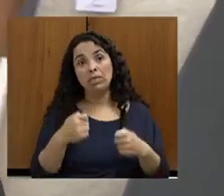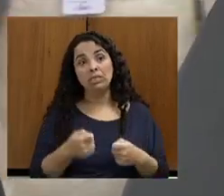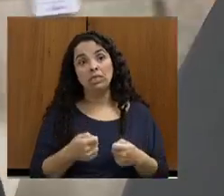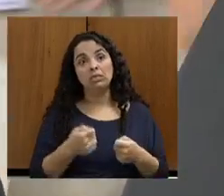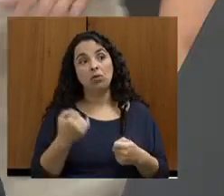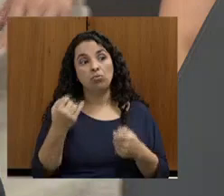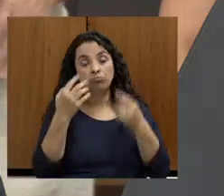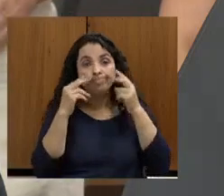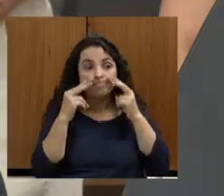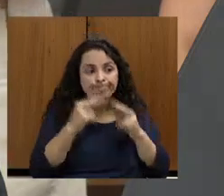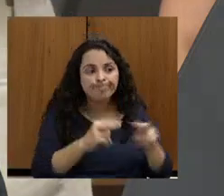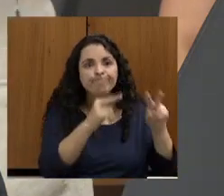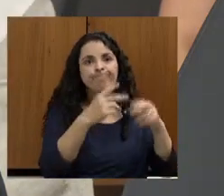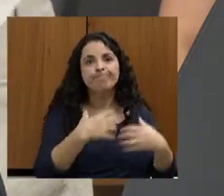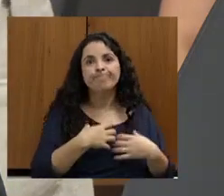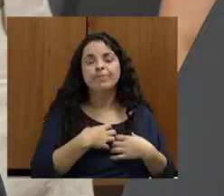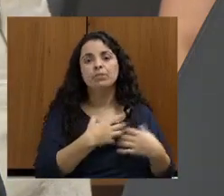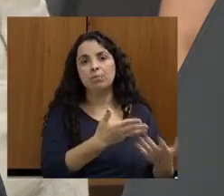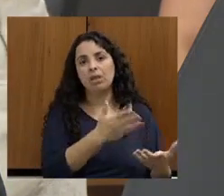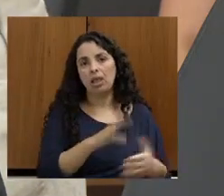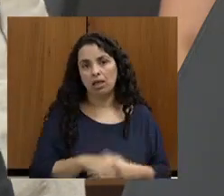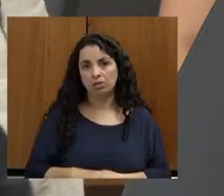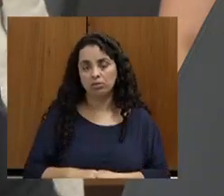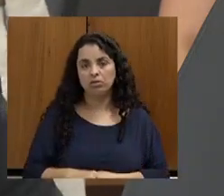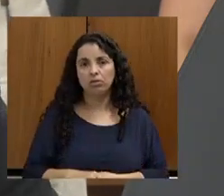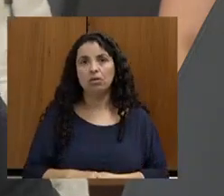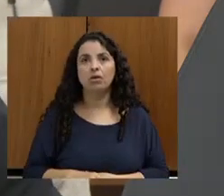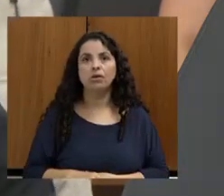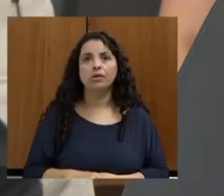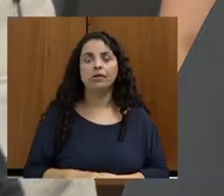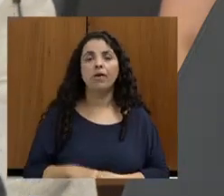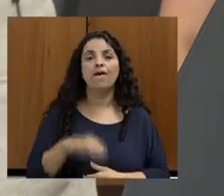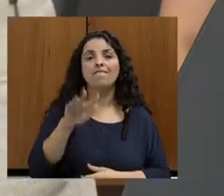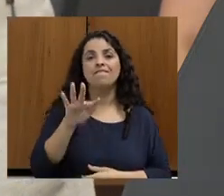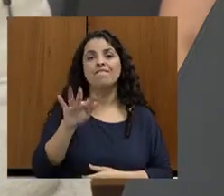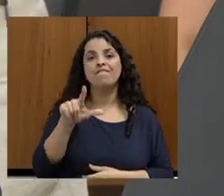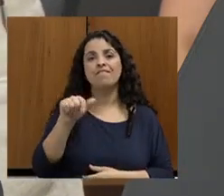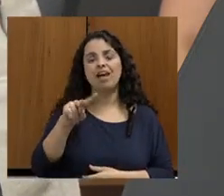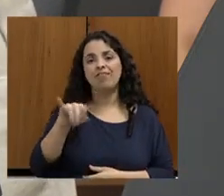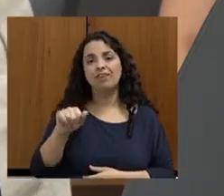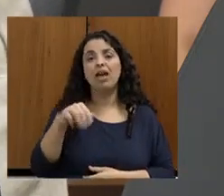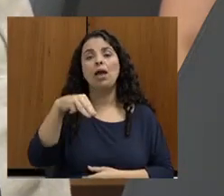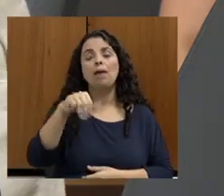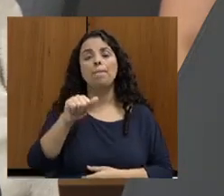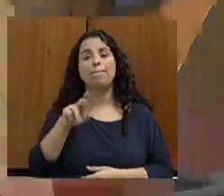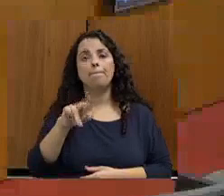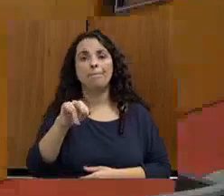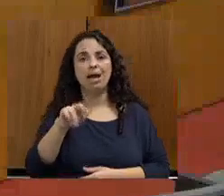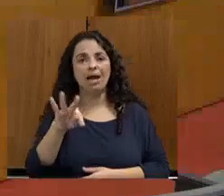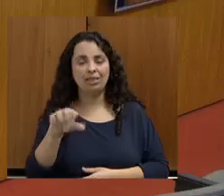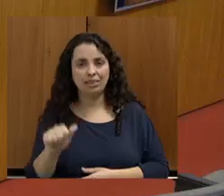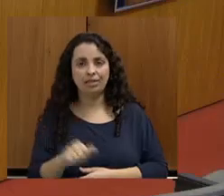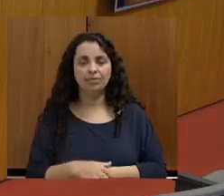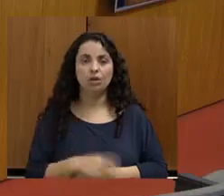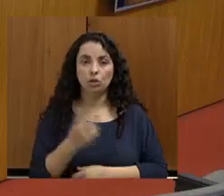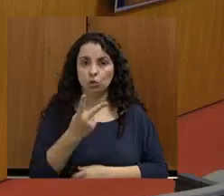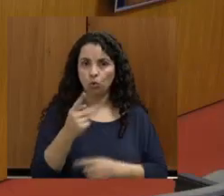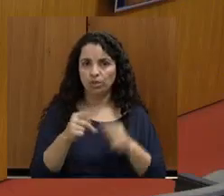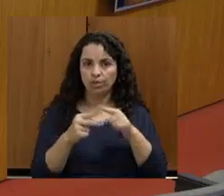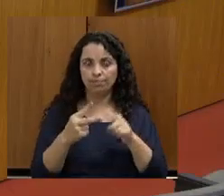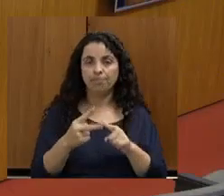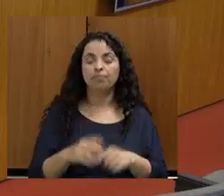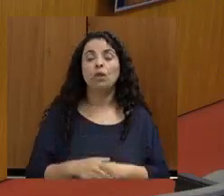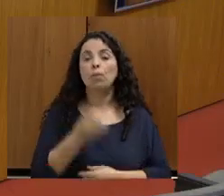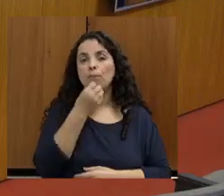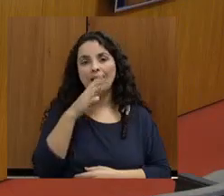três minutos, doutora Renata. Qual que o Flávia e Marta. Flávia e Marta. São duas. Boa tarde.